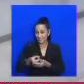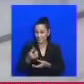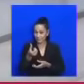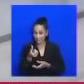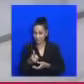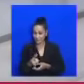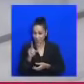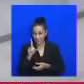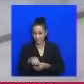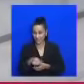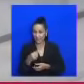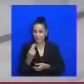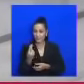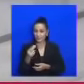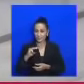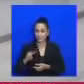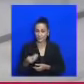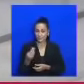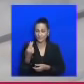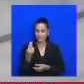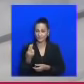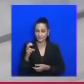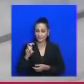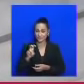dezenas será de